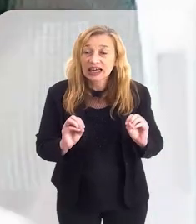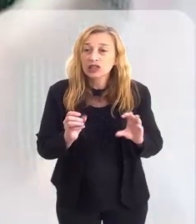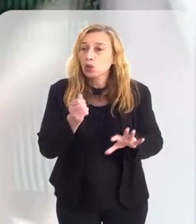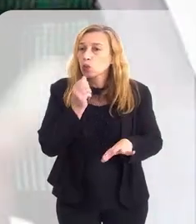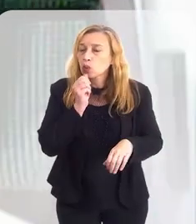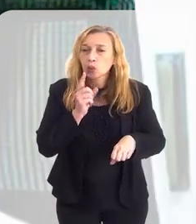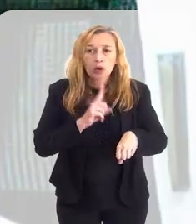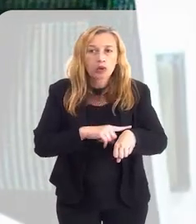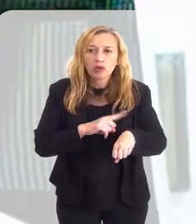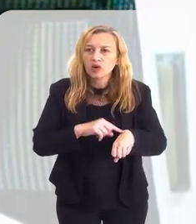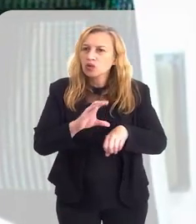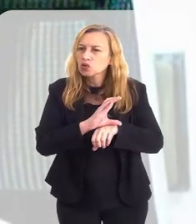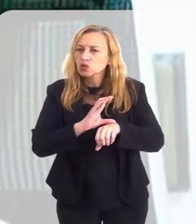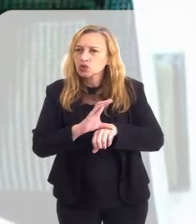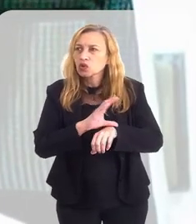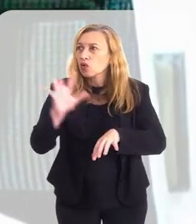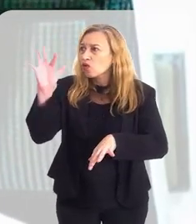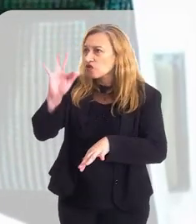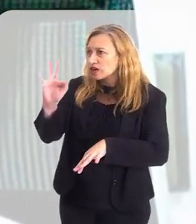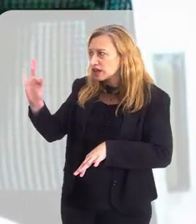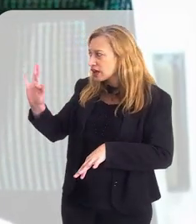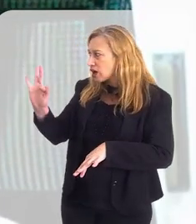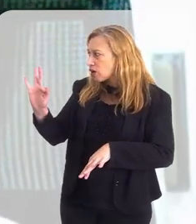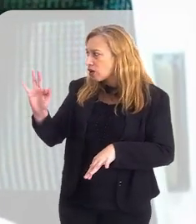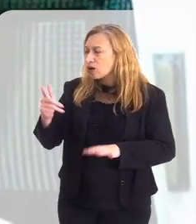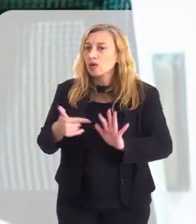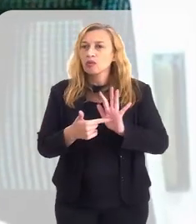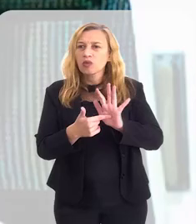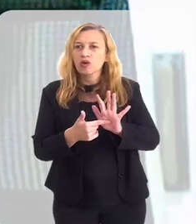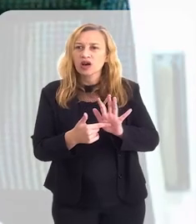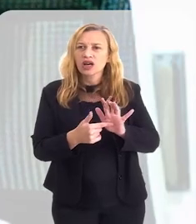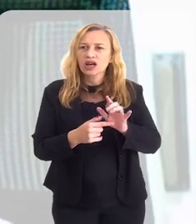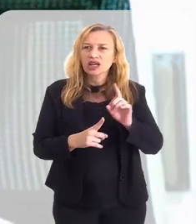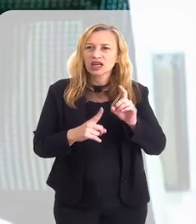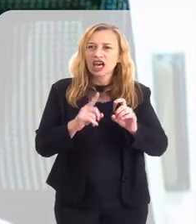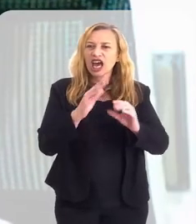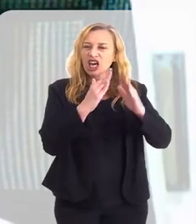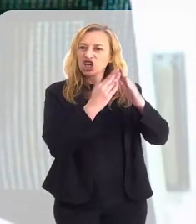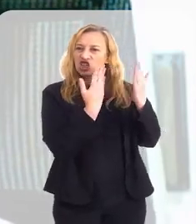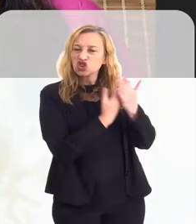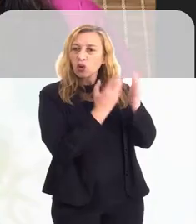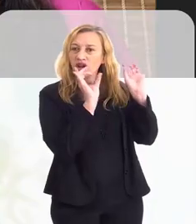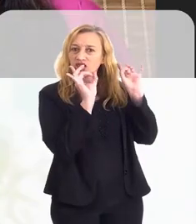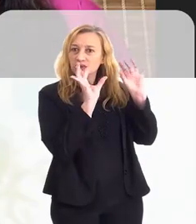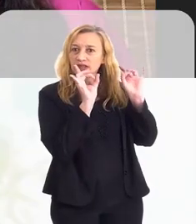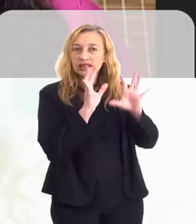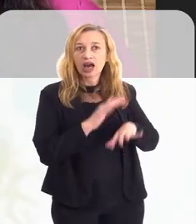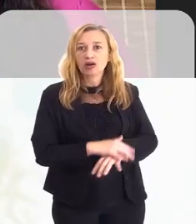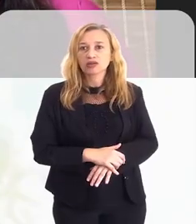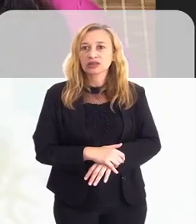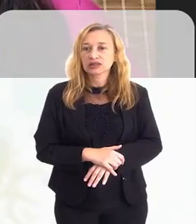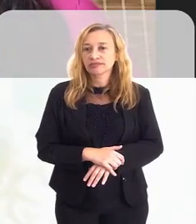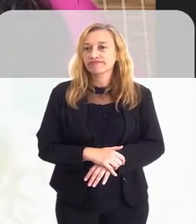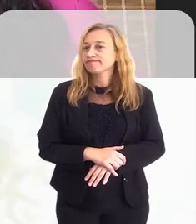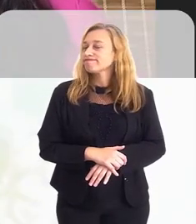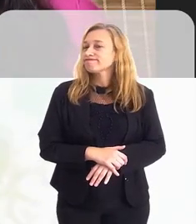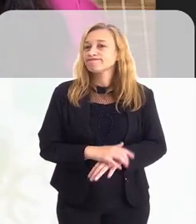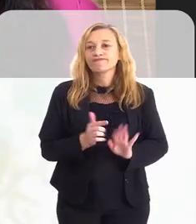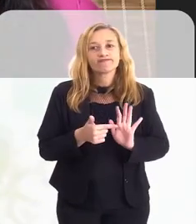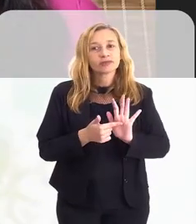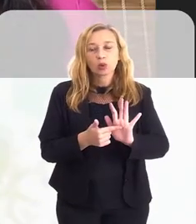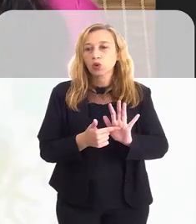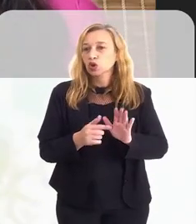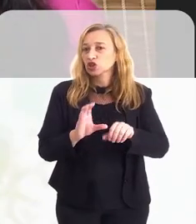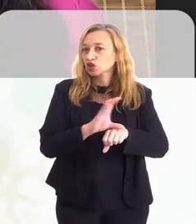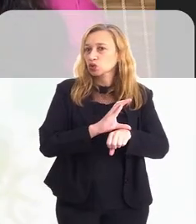nada, em nenhum momento na Constituição Federal aparece a expressão escola especial. Se não aparece